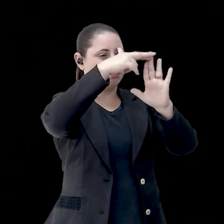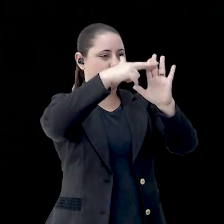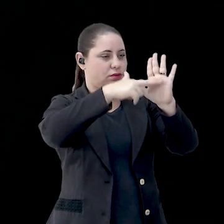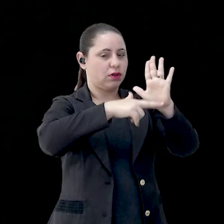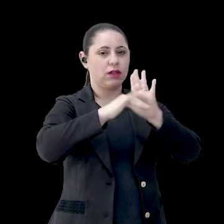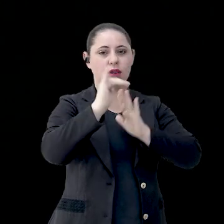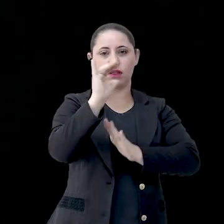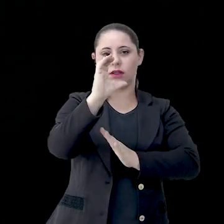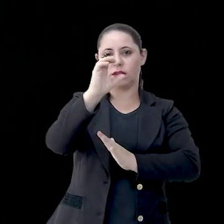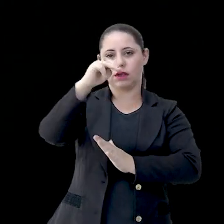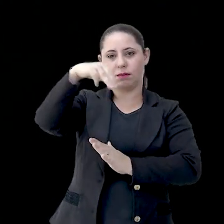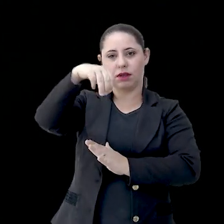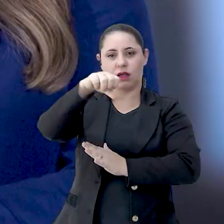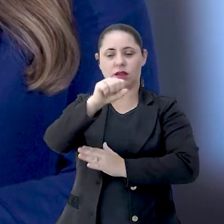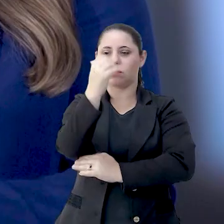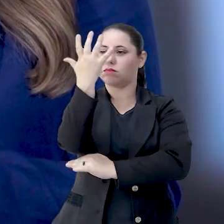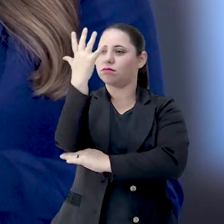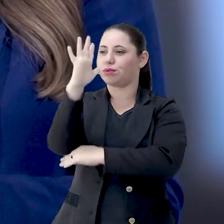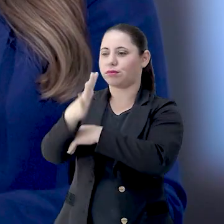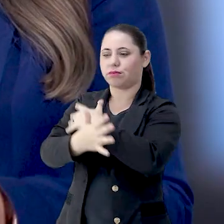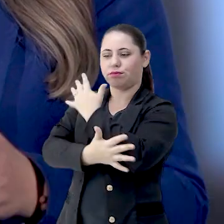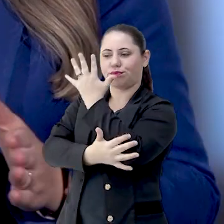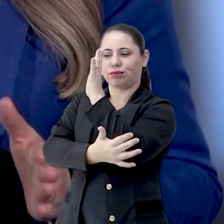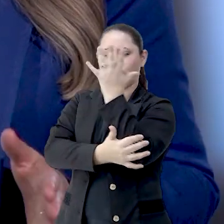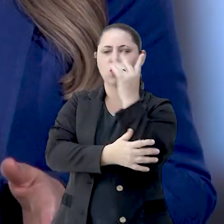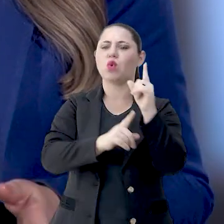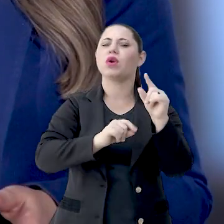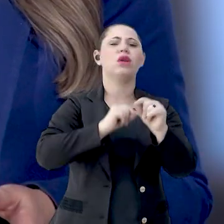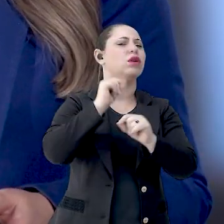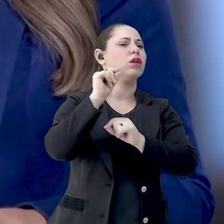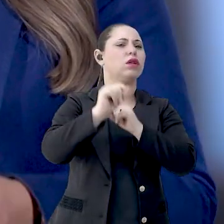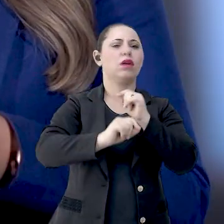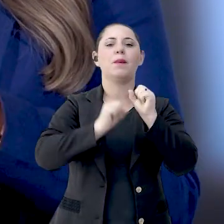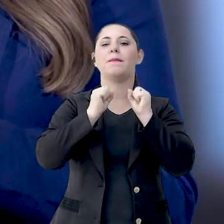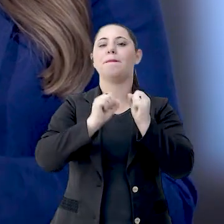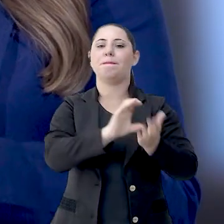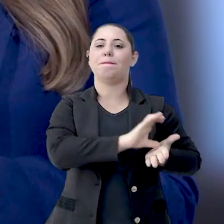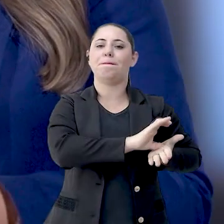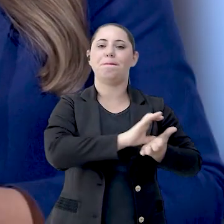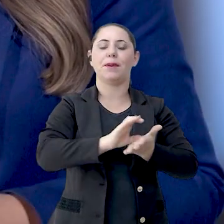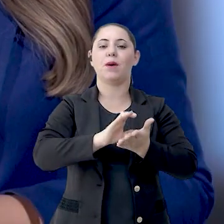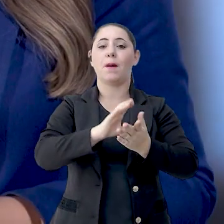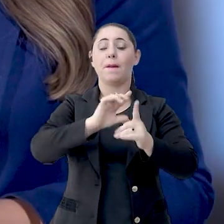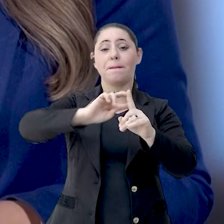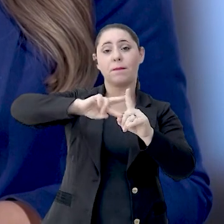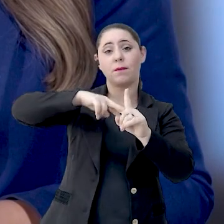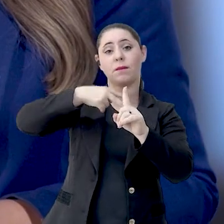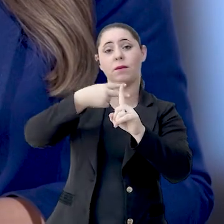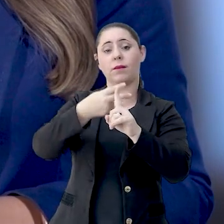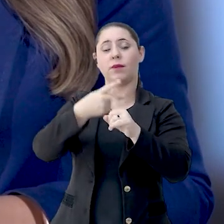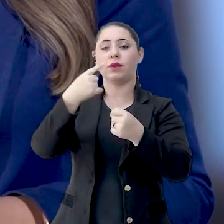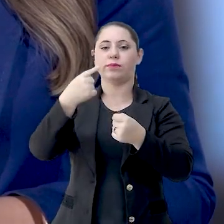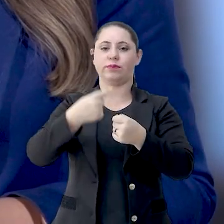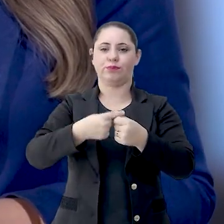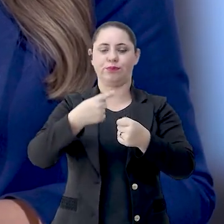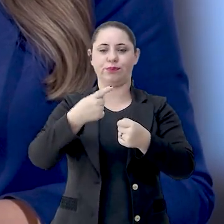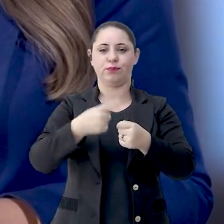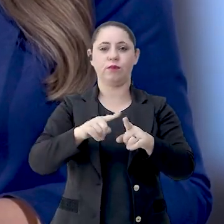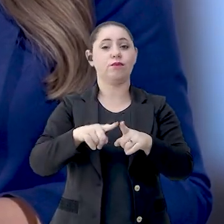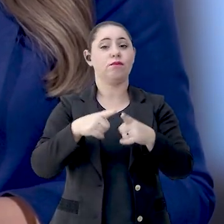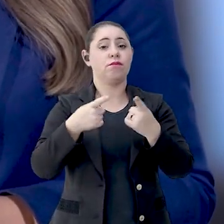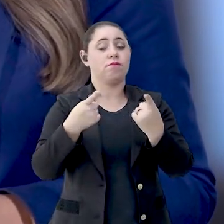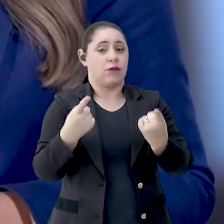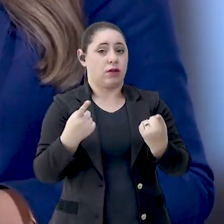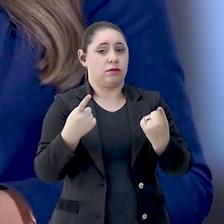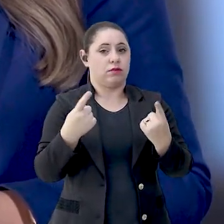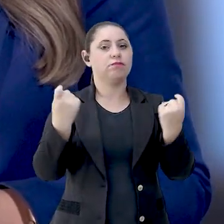Sul tem regulamentado o ICMS ecológico, que pode ser uma fonte de recursos